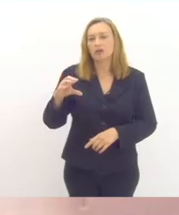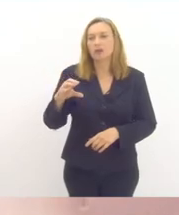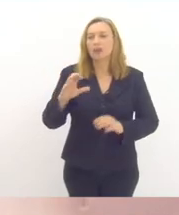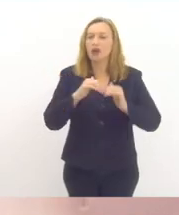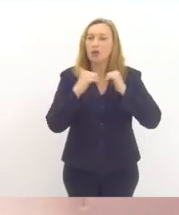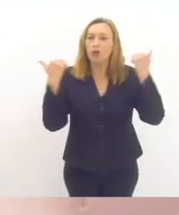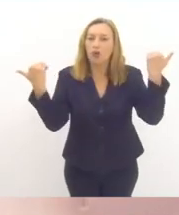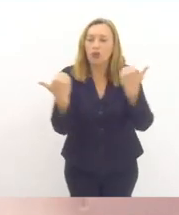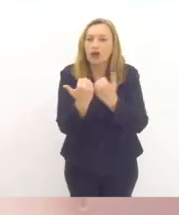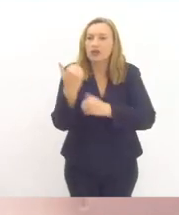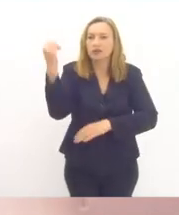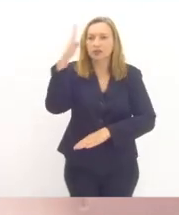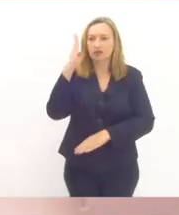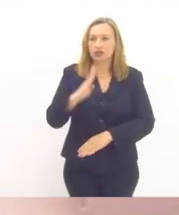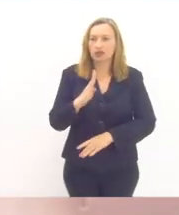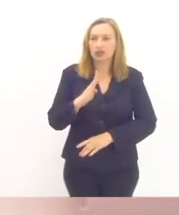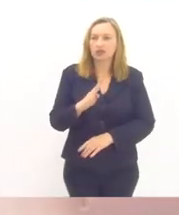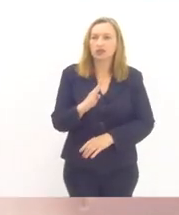Congresso Brasileiro